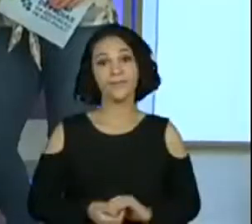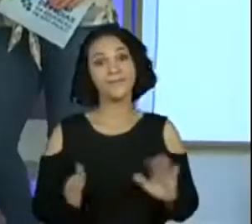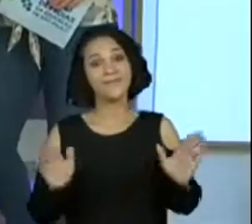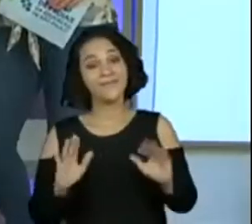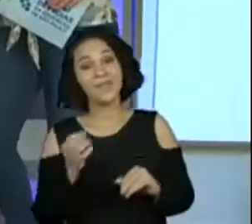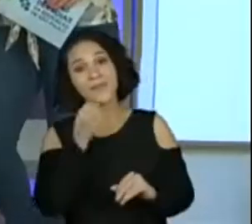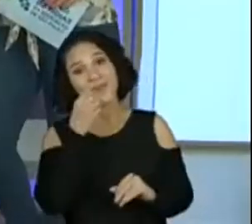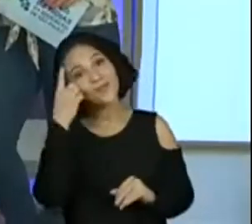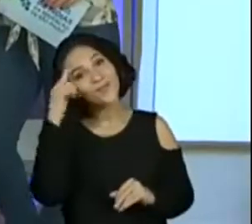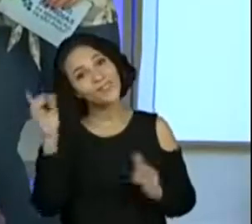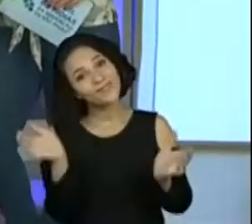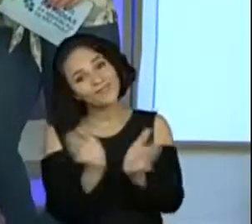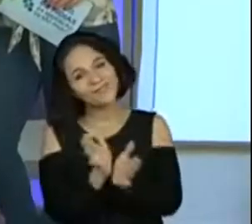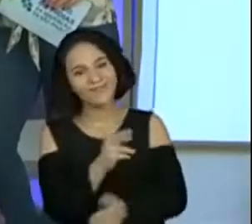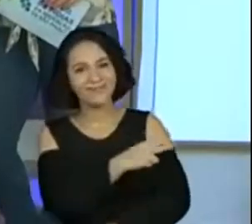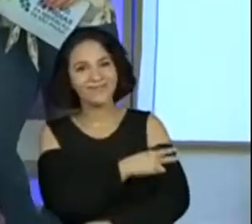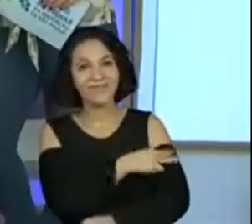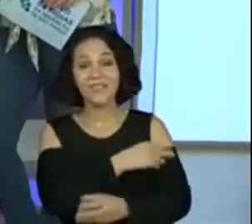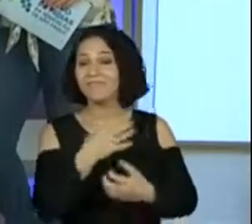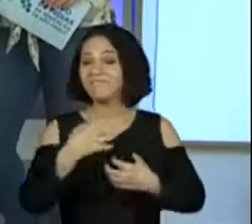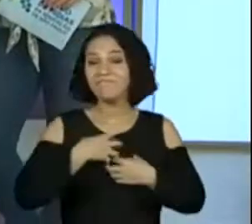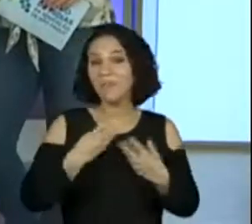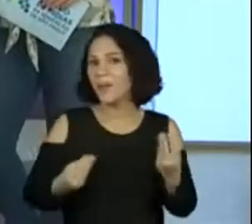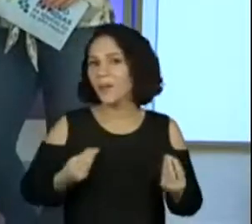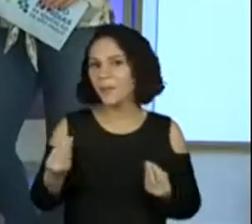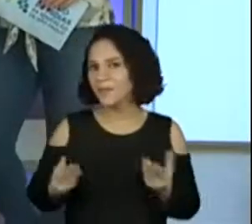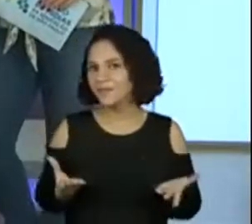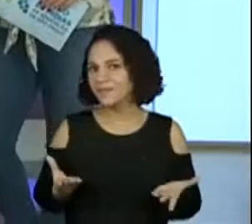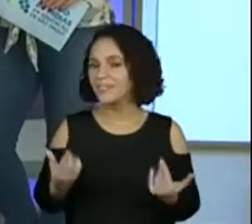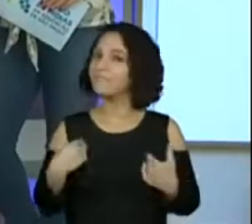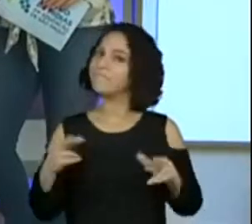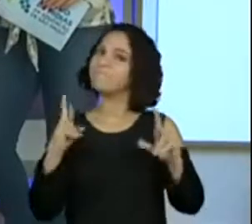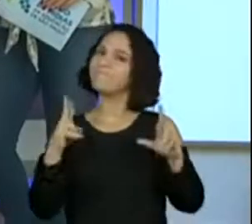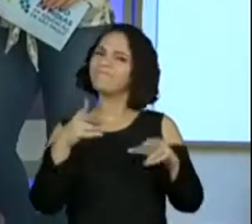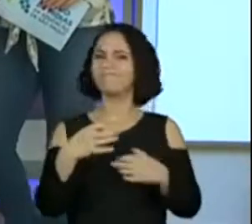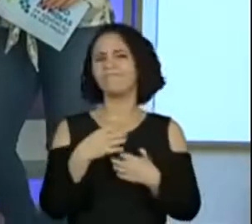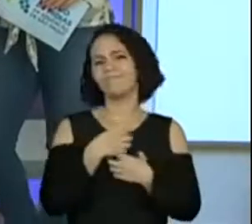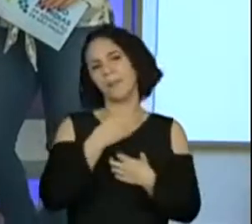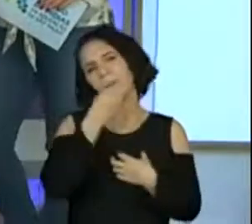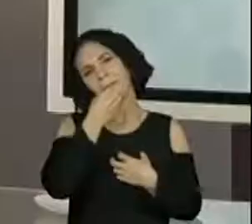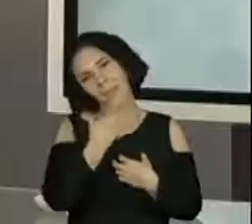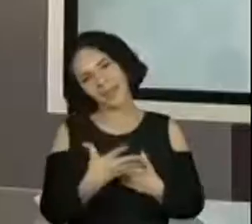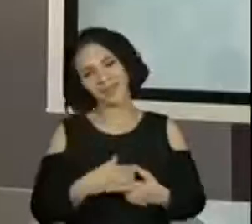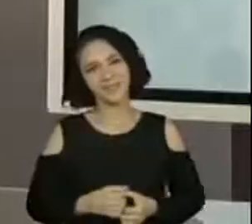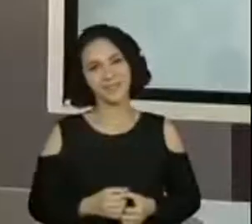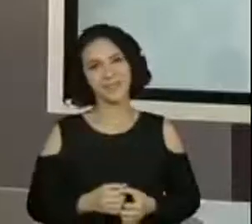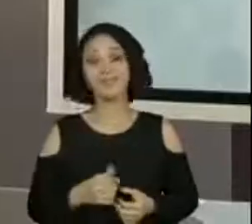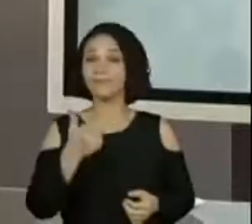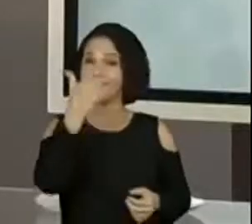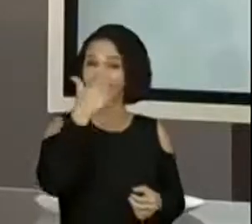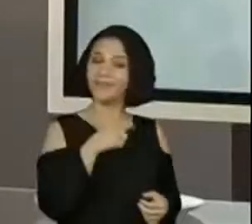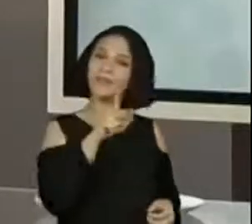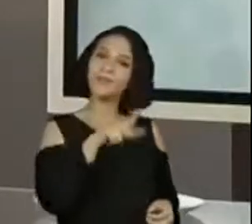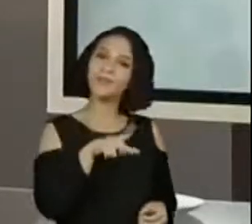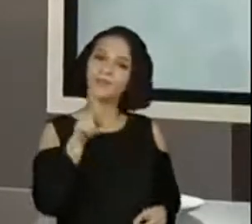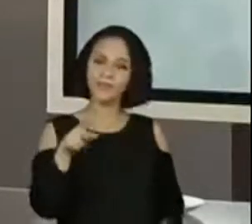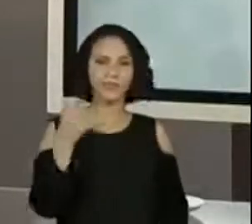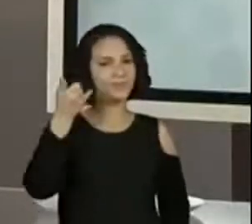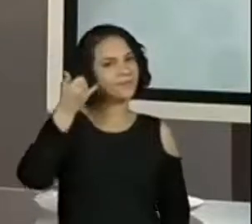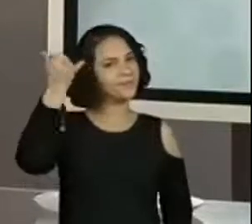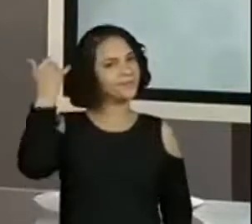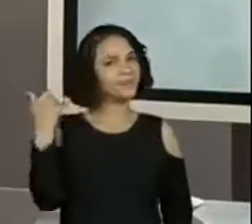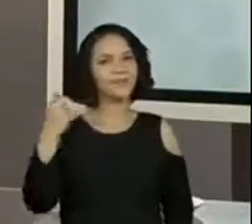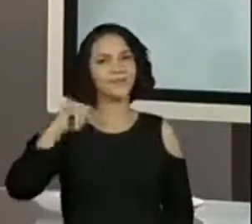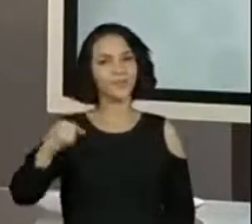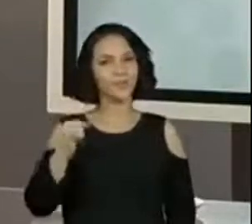Bom dia, segundo ano, como vocês estão? Eu espero que vocês estejam muito bem. Eu sou a professora Juliana Nadeu